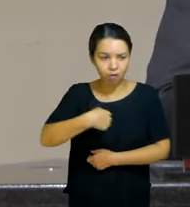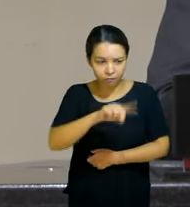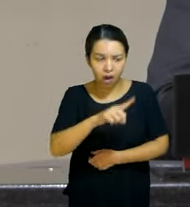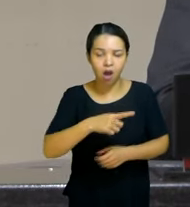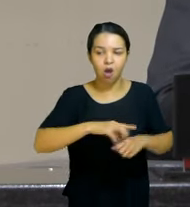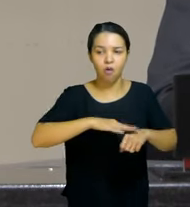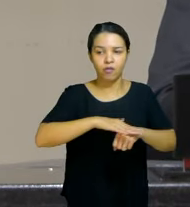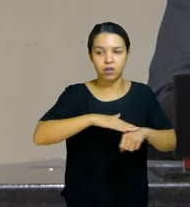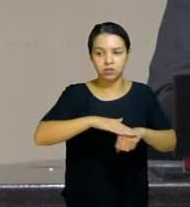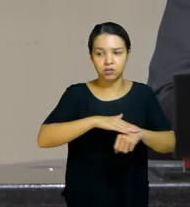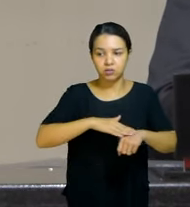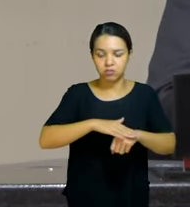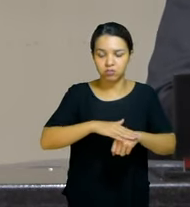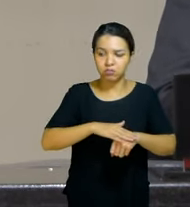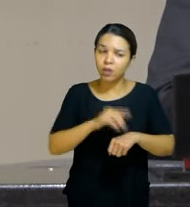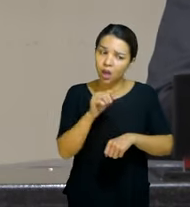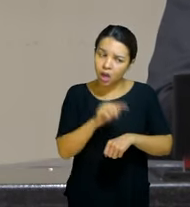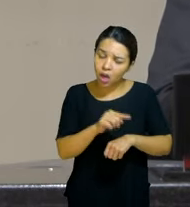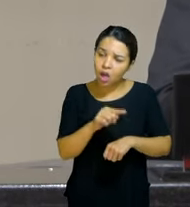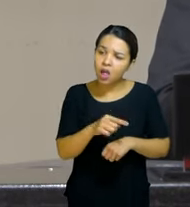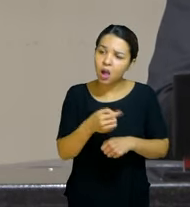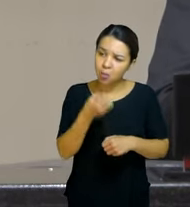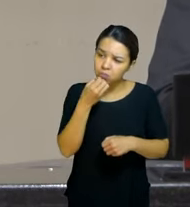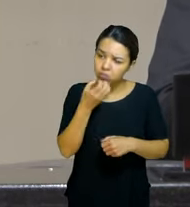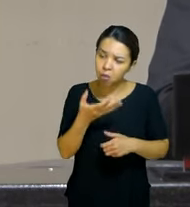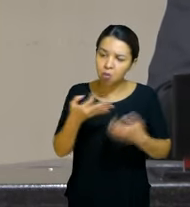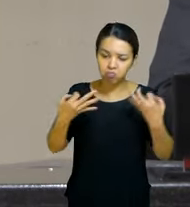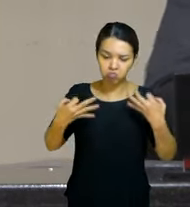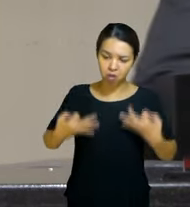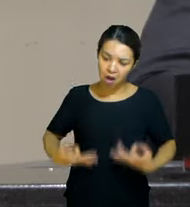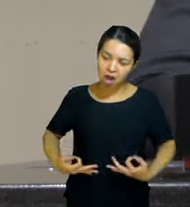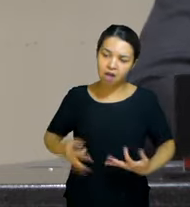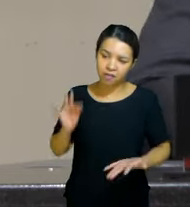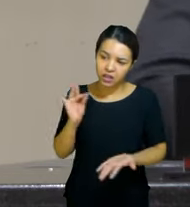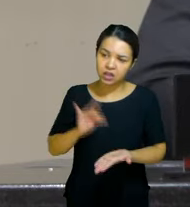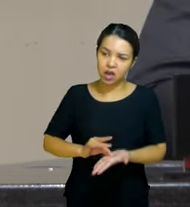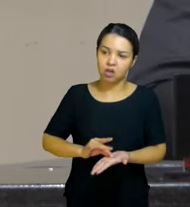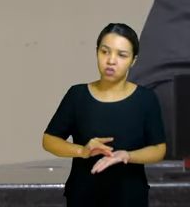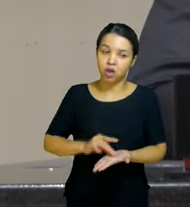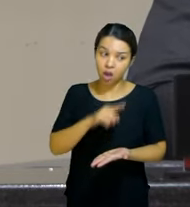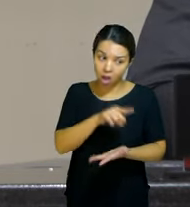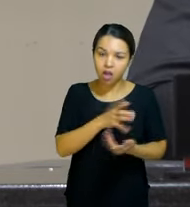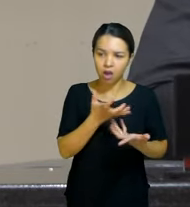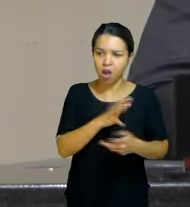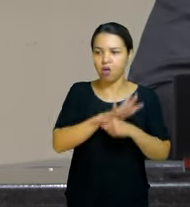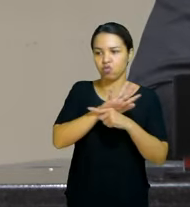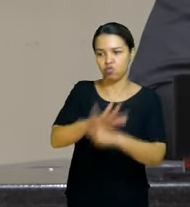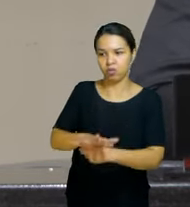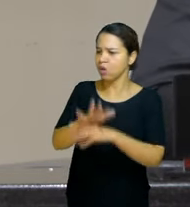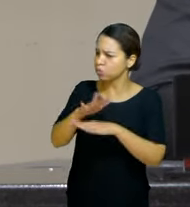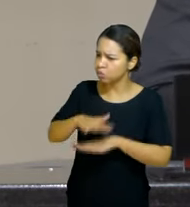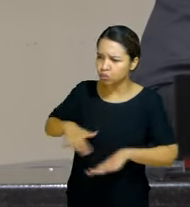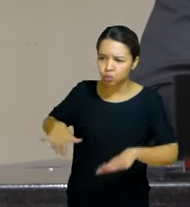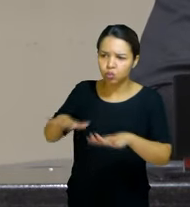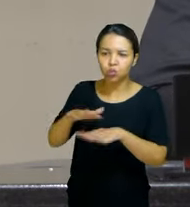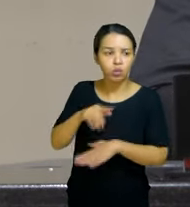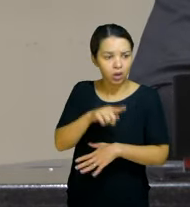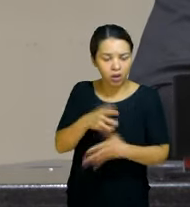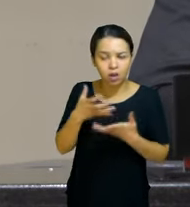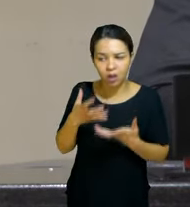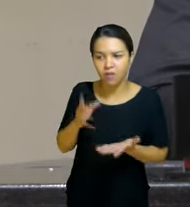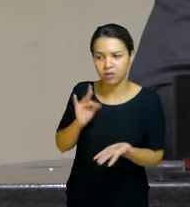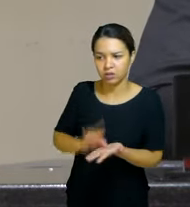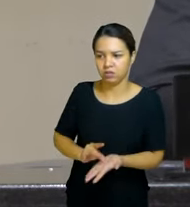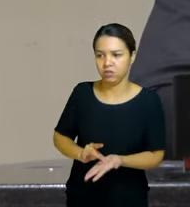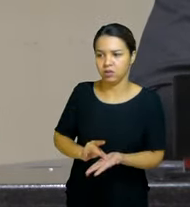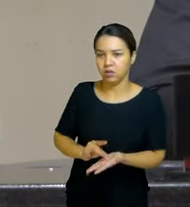oportunidades que eu tive, é uma pessoa muito reta, muito verdadeira, e ele quer achar solução para tudo. É um entusiasta, e muitas